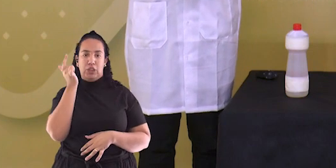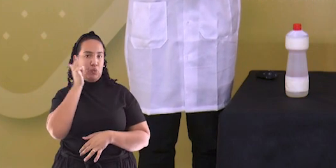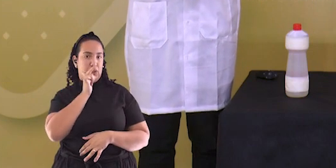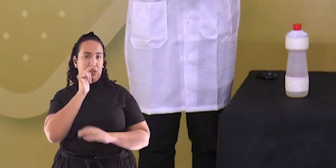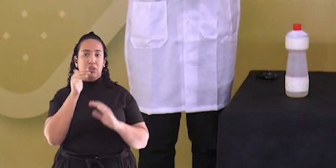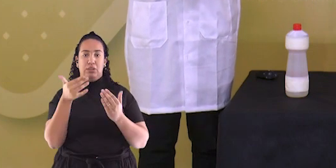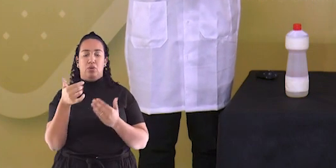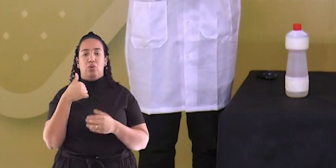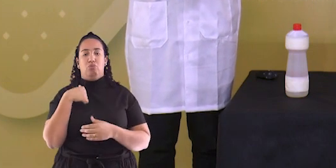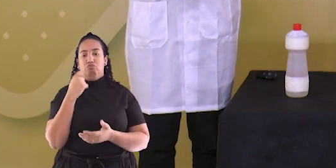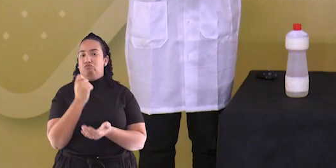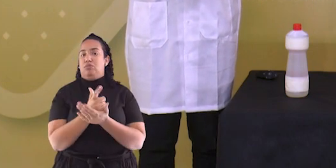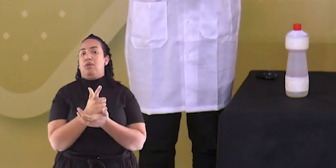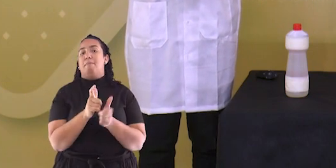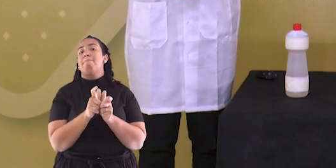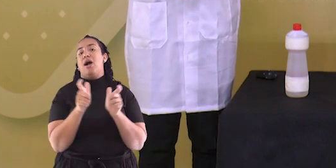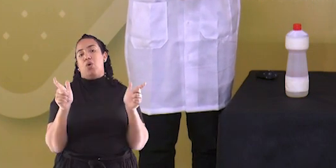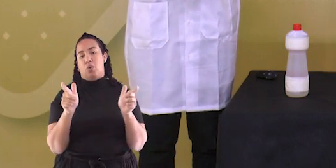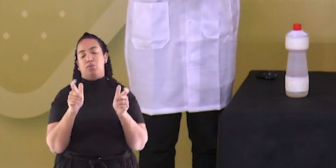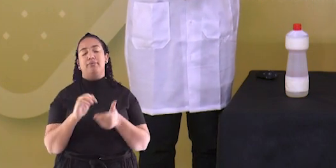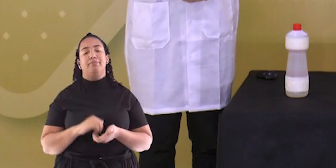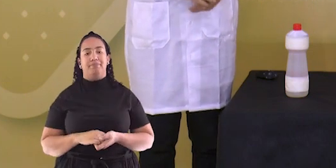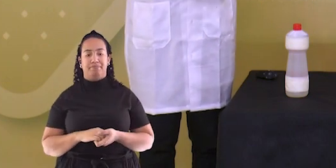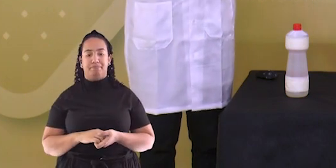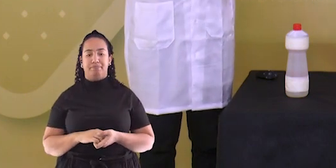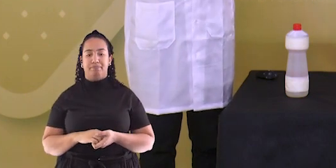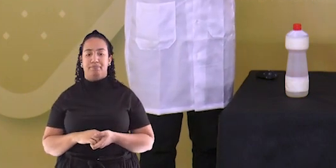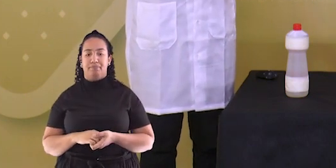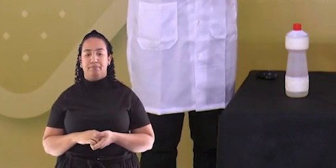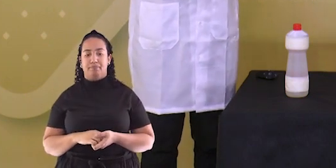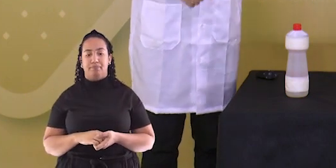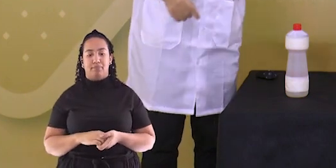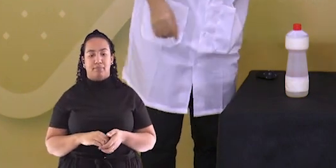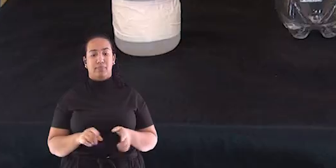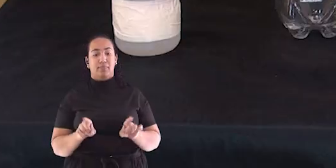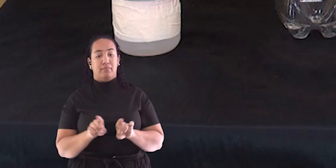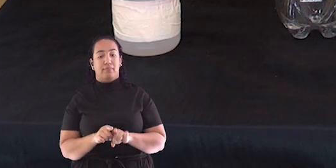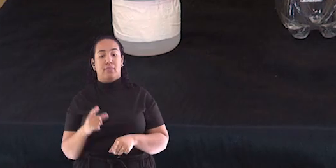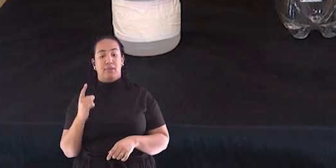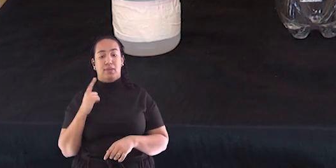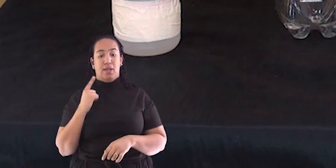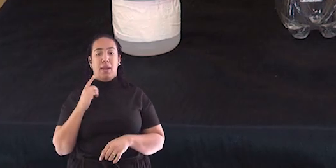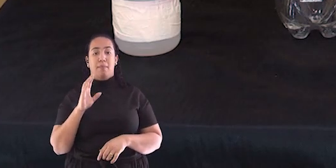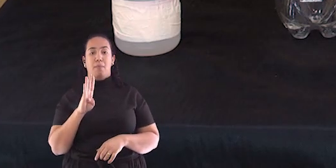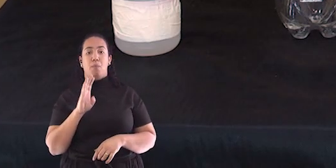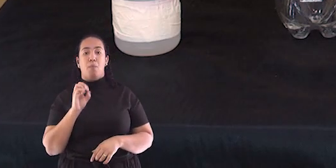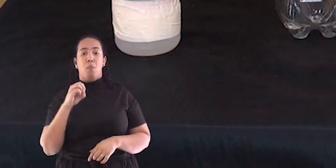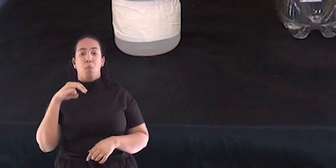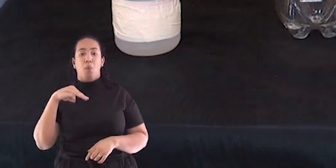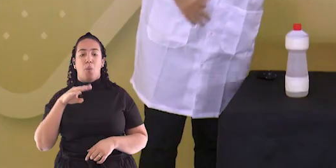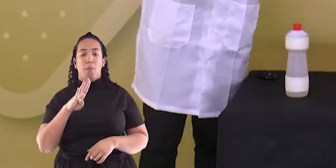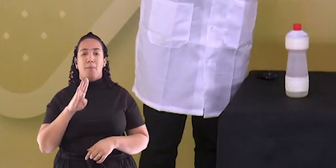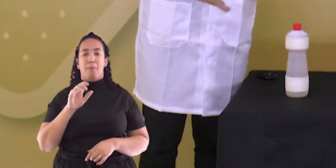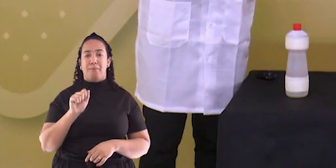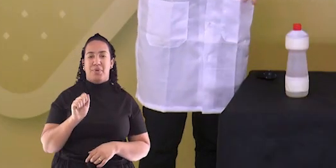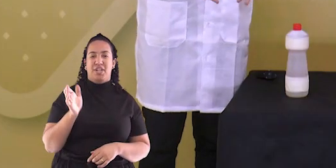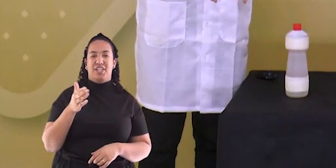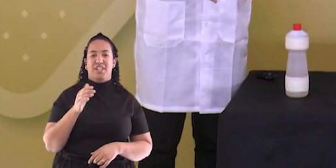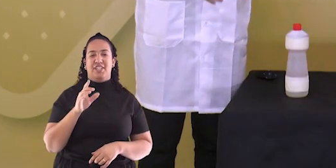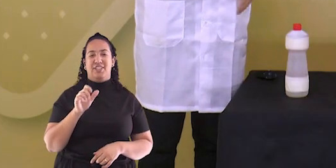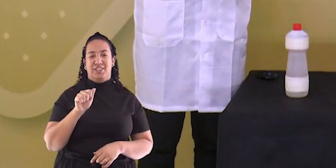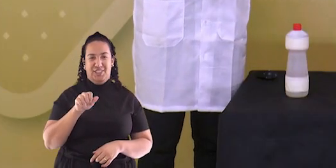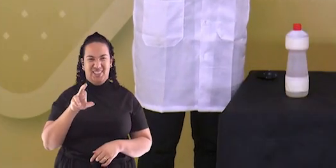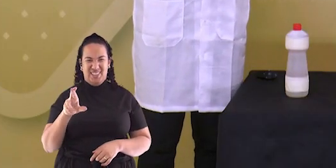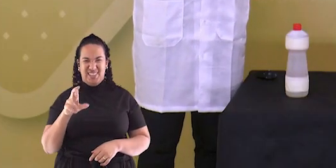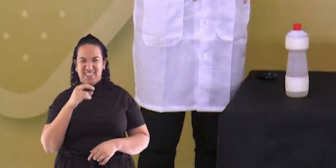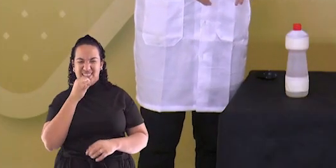conseguiu para poder utilizar nesse experimento. Certo? E também temos aqui uma bomba de ar para encher bolas de